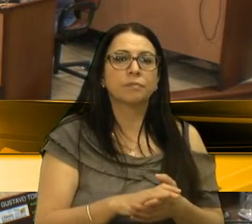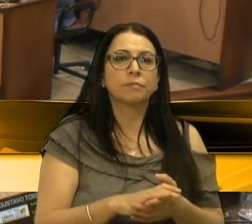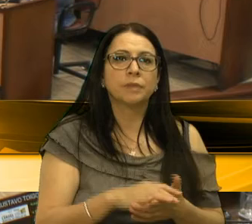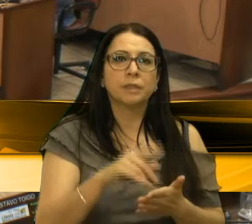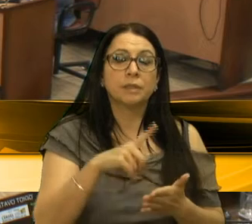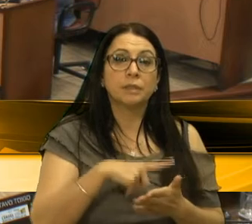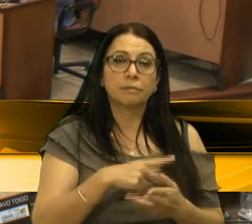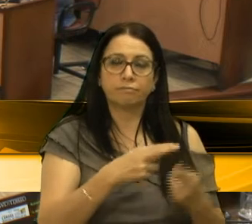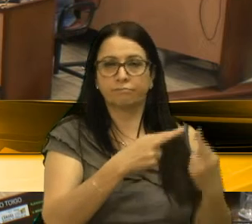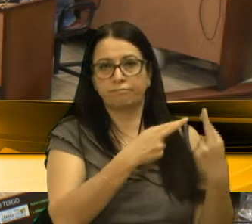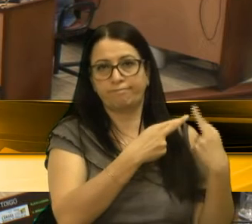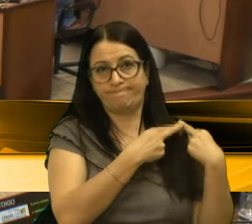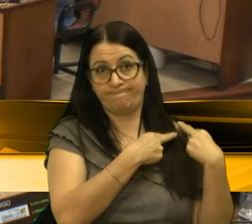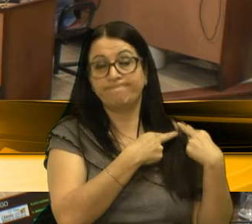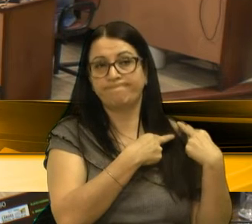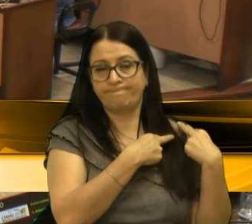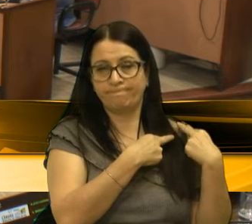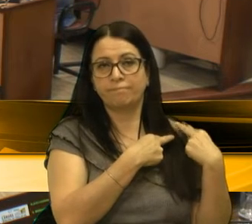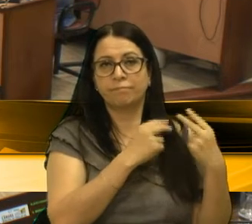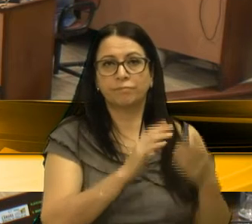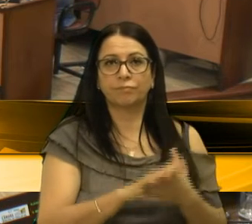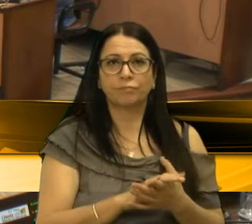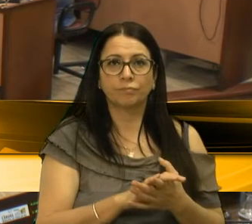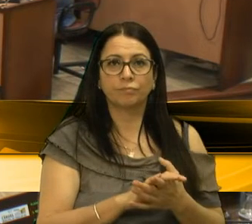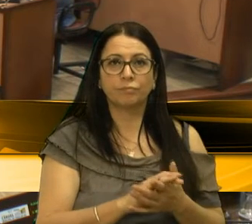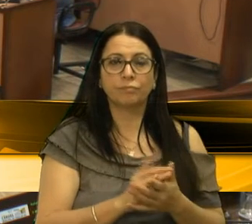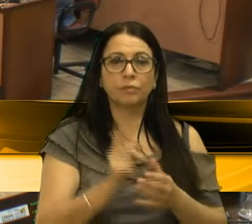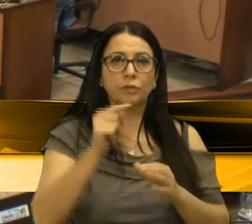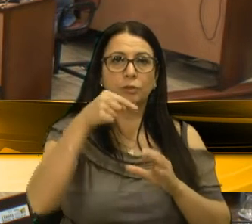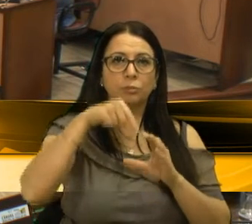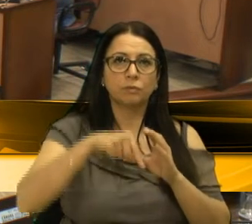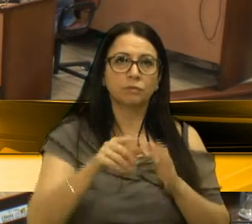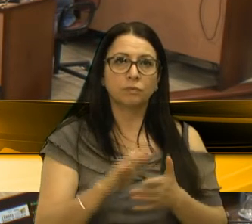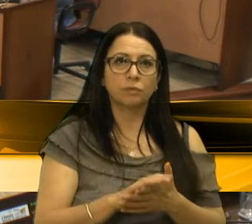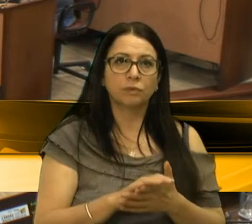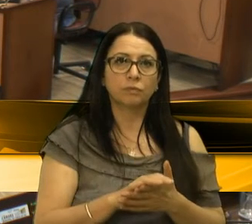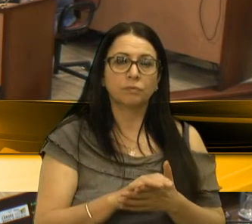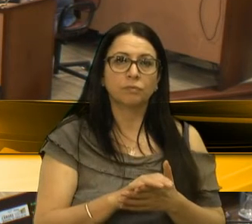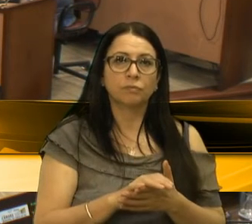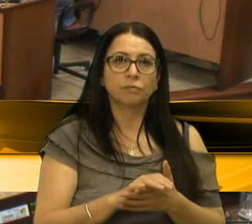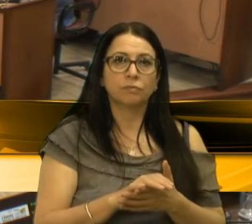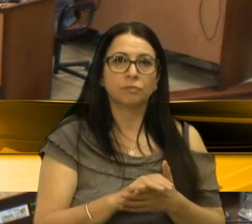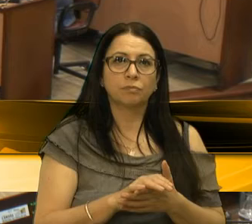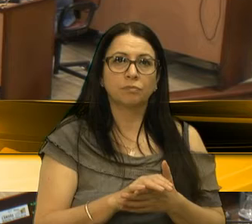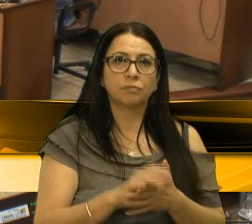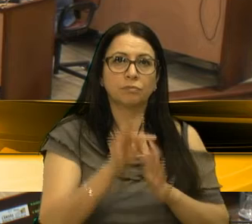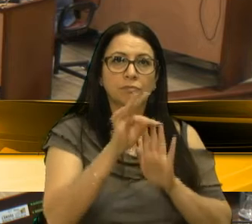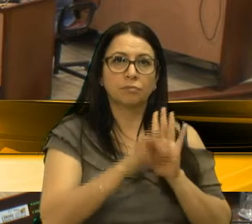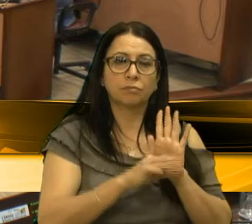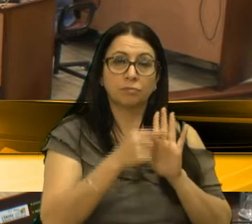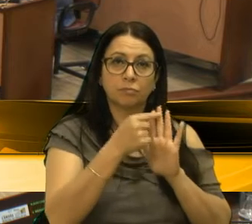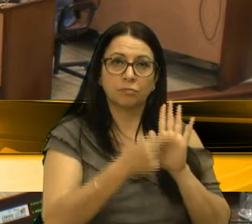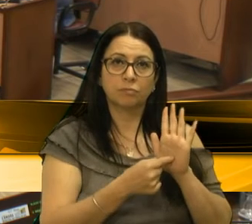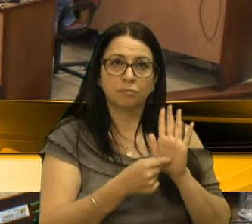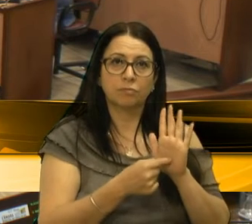grande responsabilidade em nos aprofundarmos nas matérias,